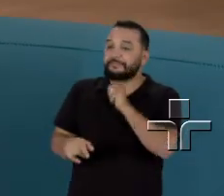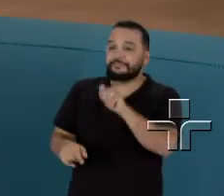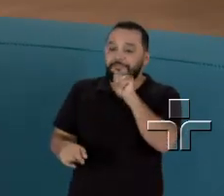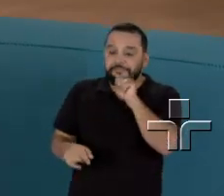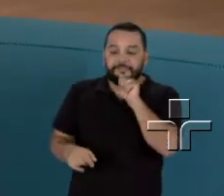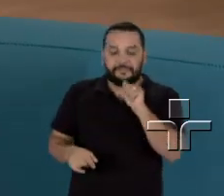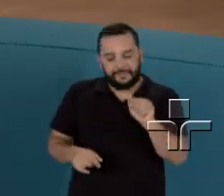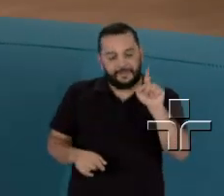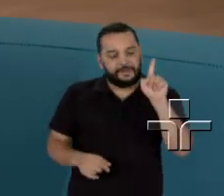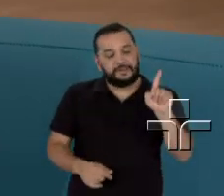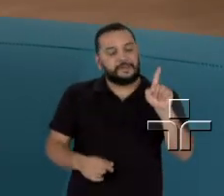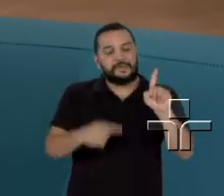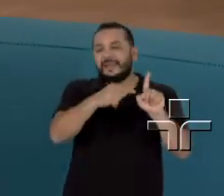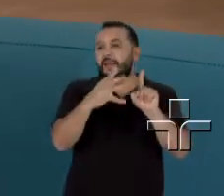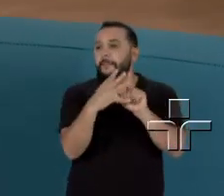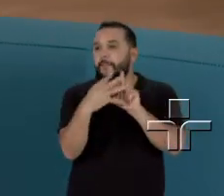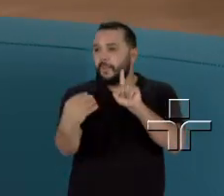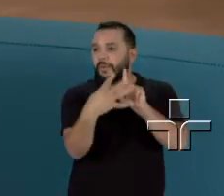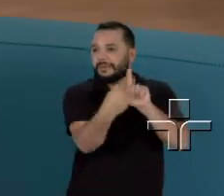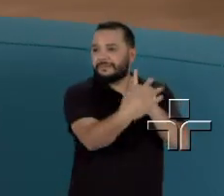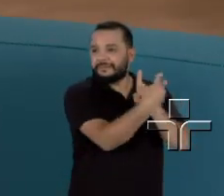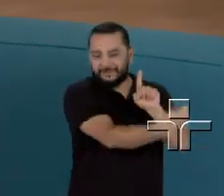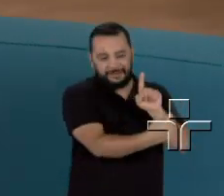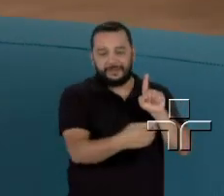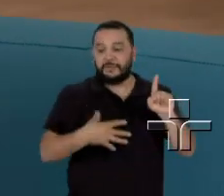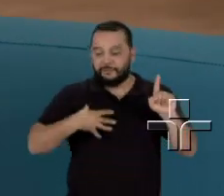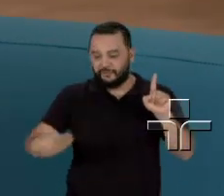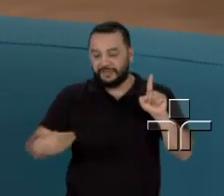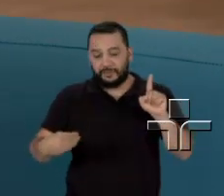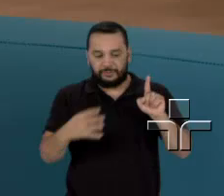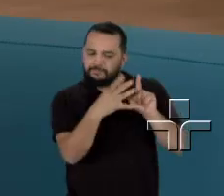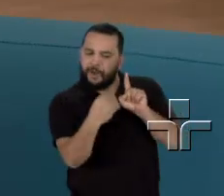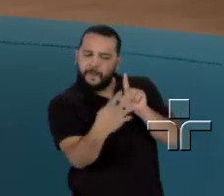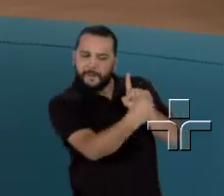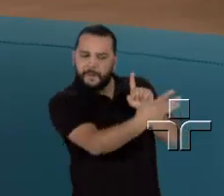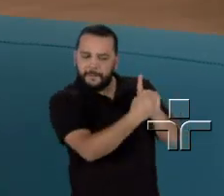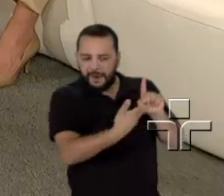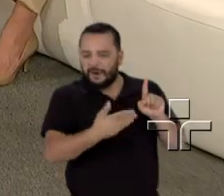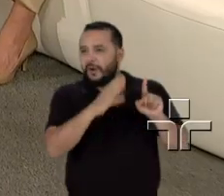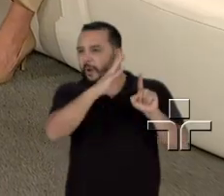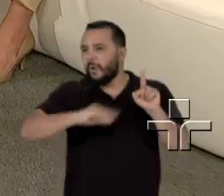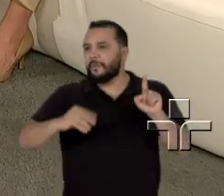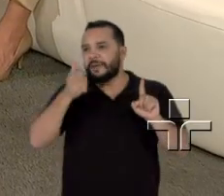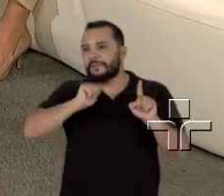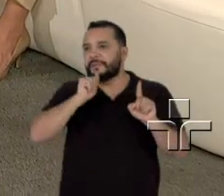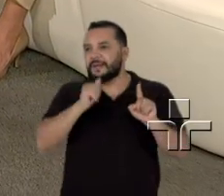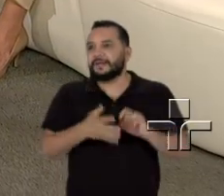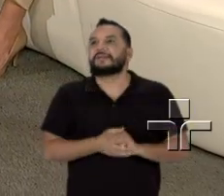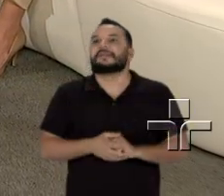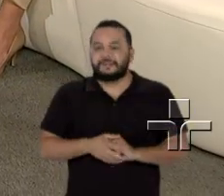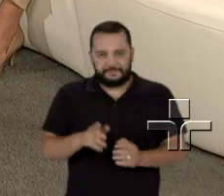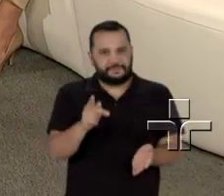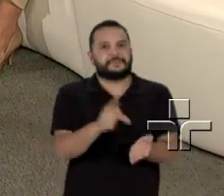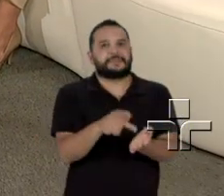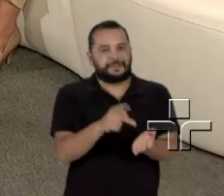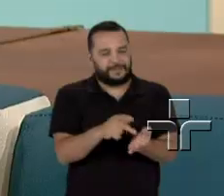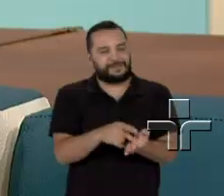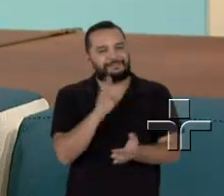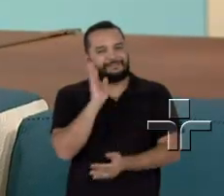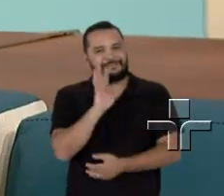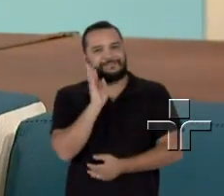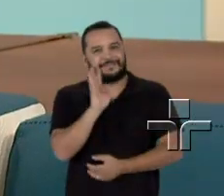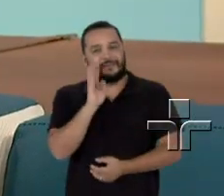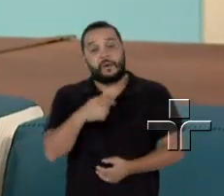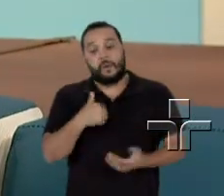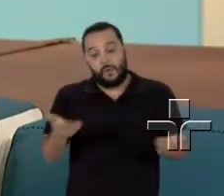filhos exemplos positivos em relação a lidar com o dinheiro que você falou que acontece com a sua fé é eu acho isso muito legal hoje